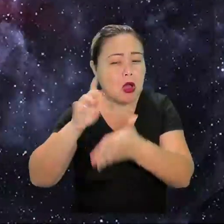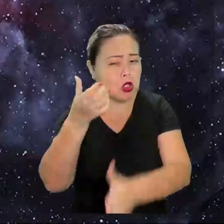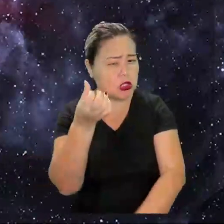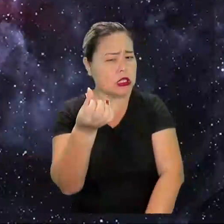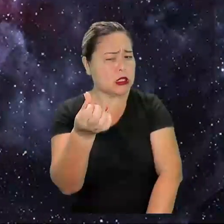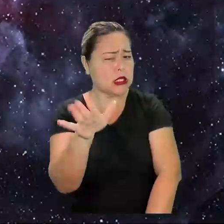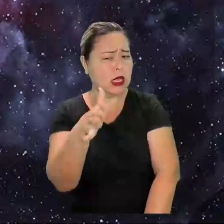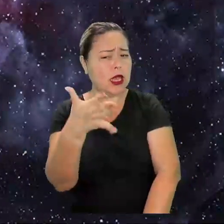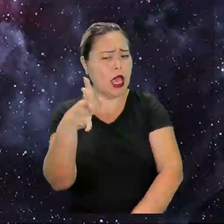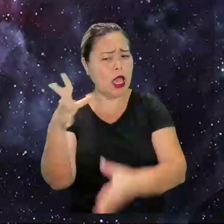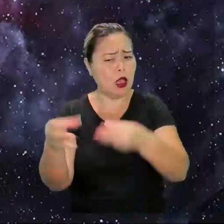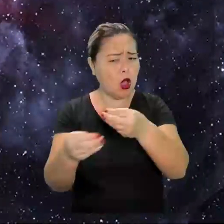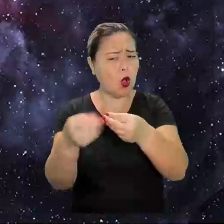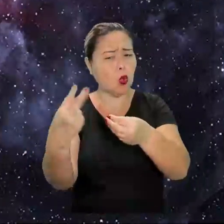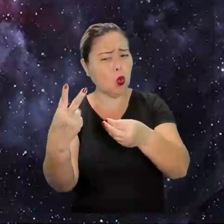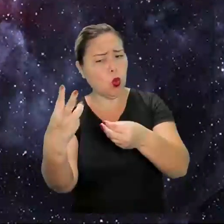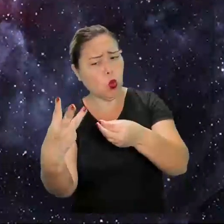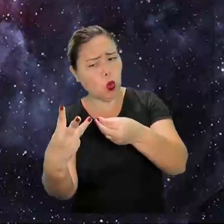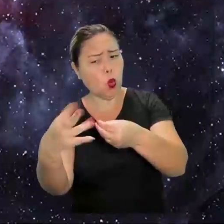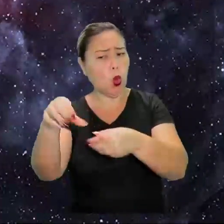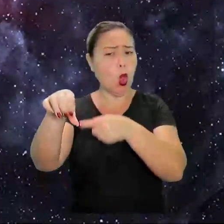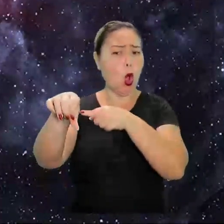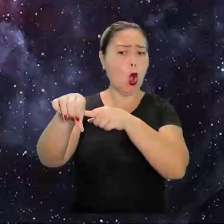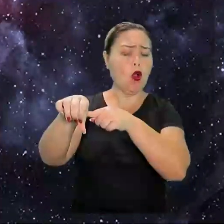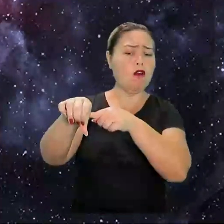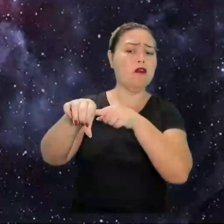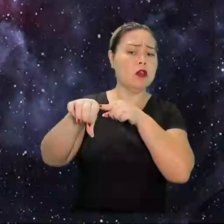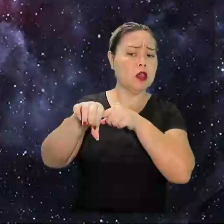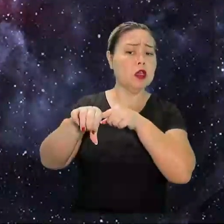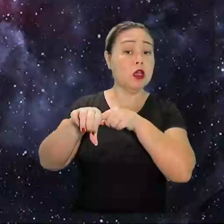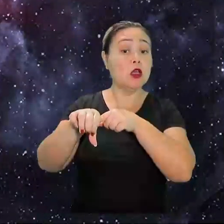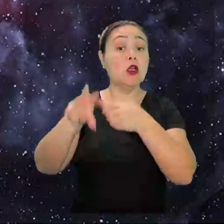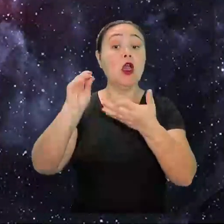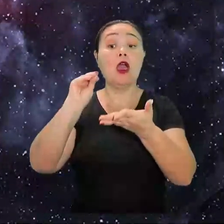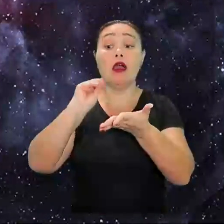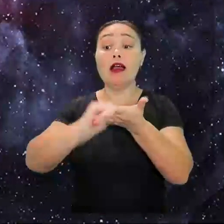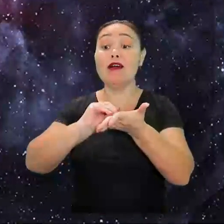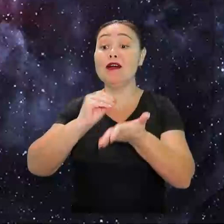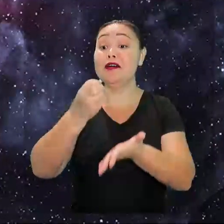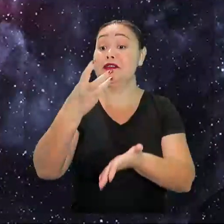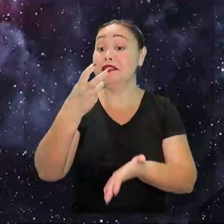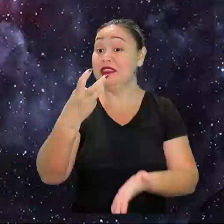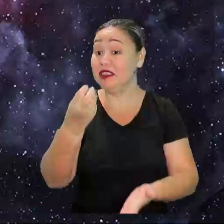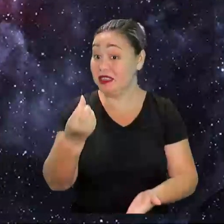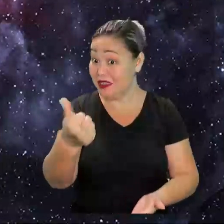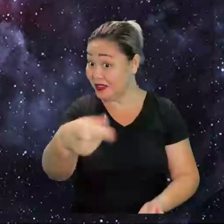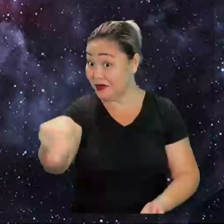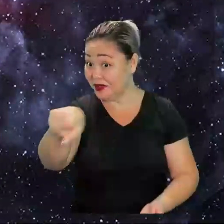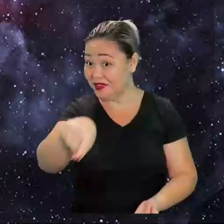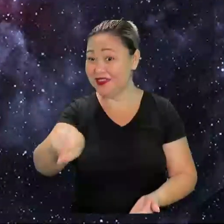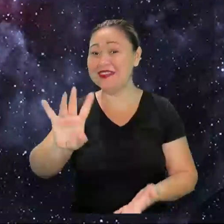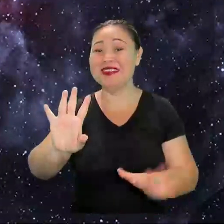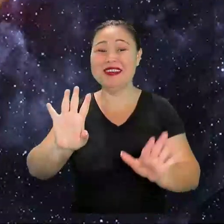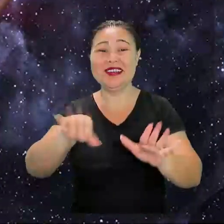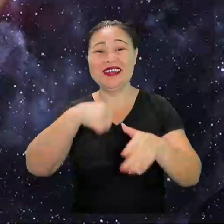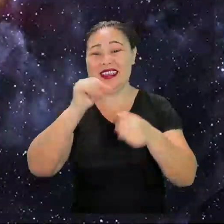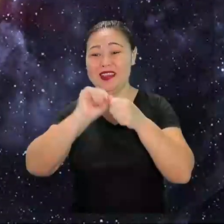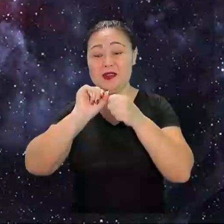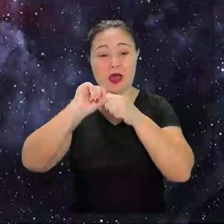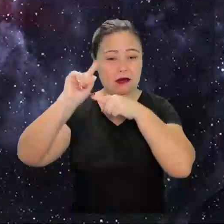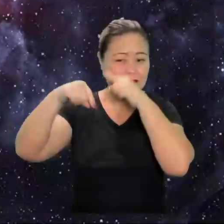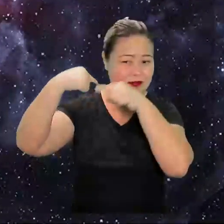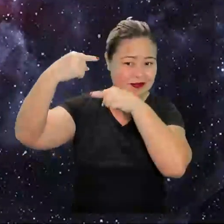6, com mais 2 ou 3 agora, vai umas 9. Vai ficar só 36 para eles. Tá bom, não tá? Não, a gente faz outras